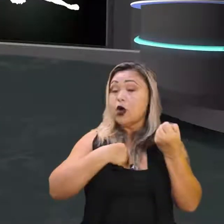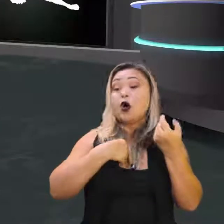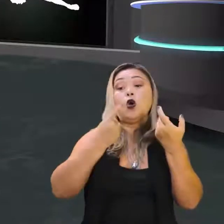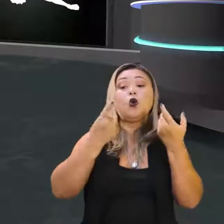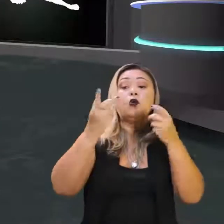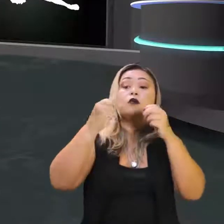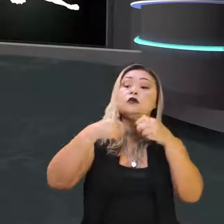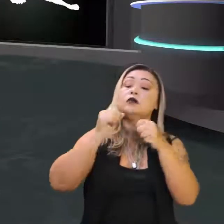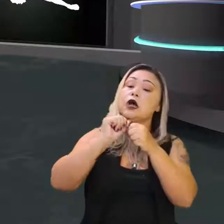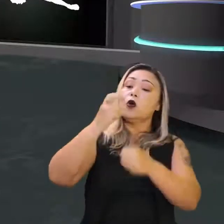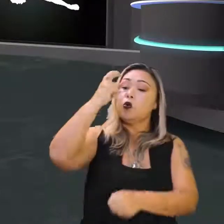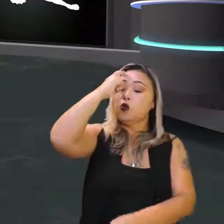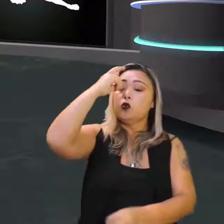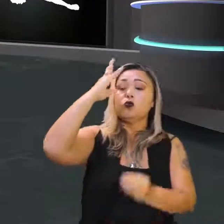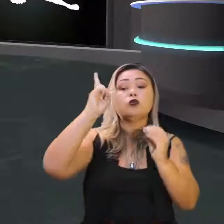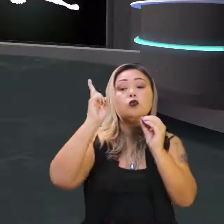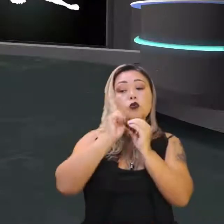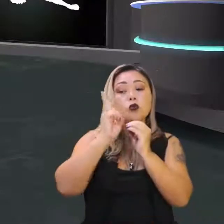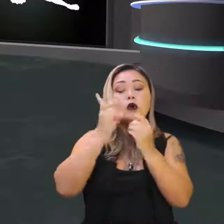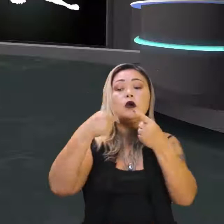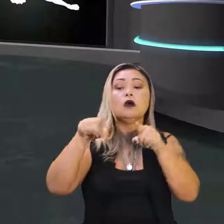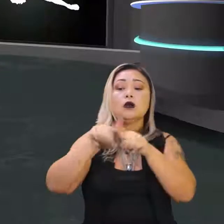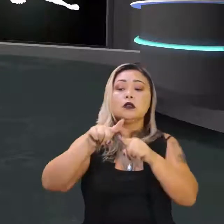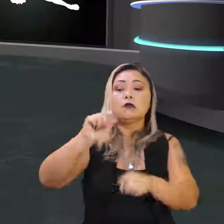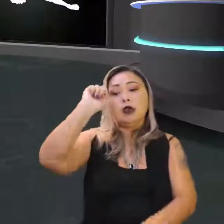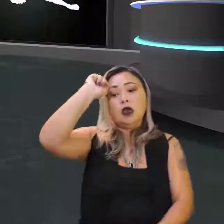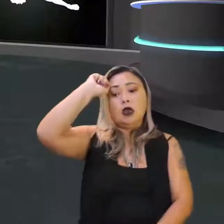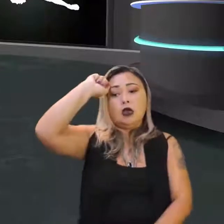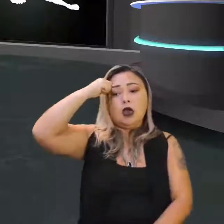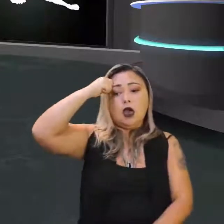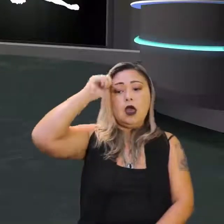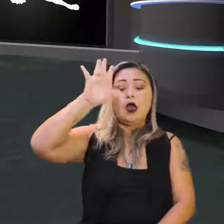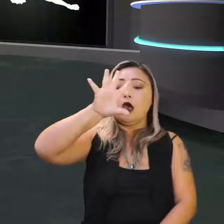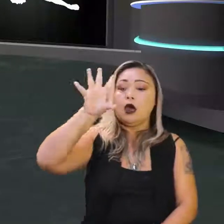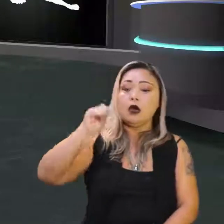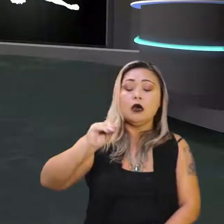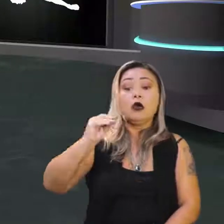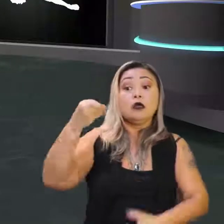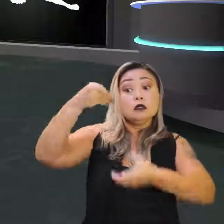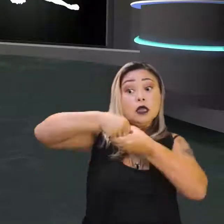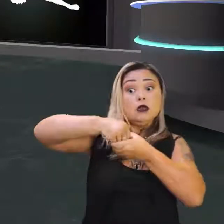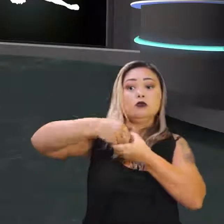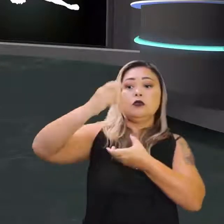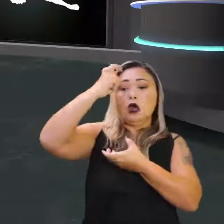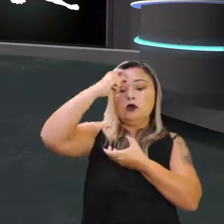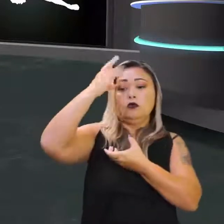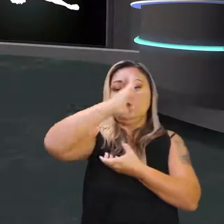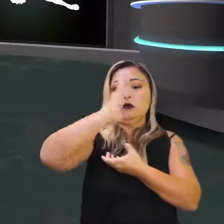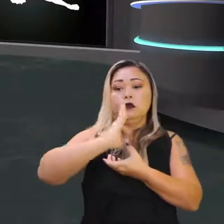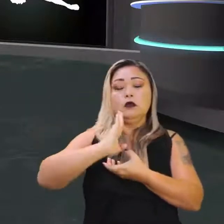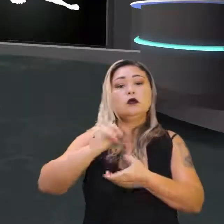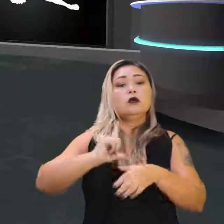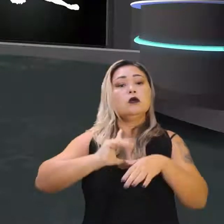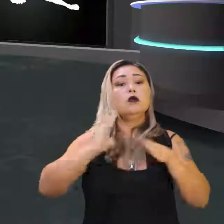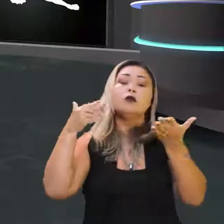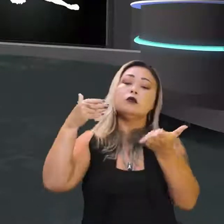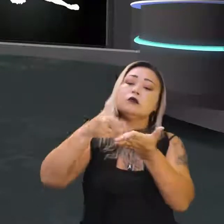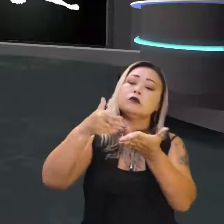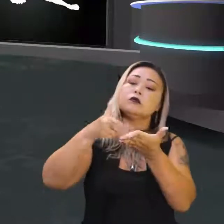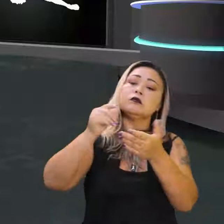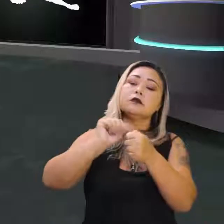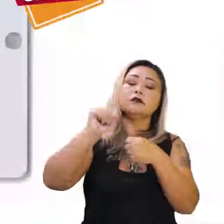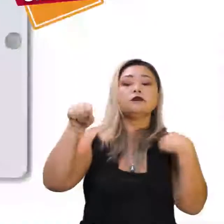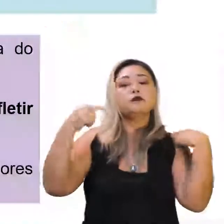cultura indígena e afro para a sociedade, para a cultura brasileira. Então, vamos aqui direto ao último